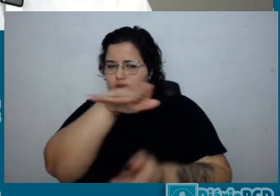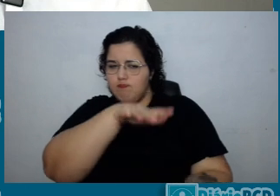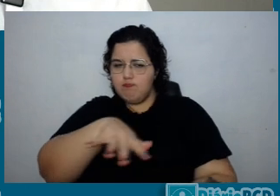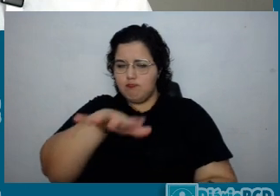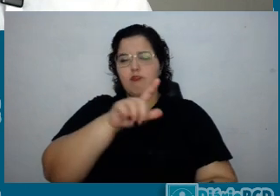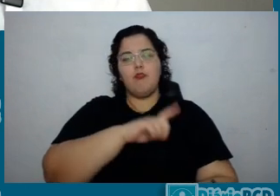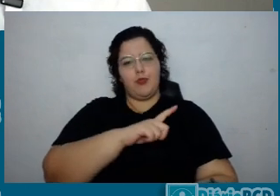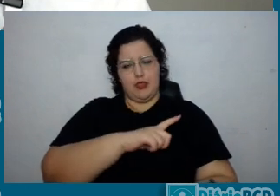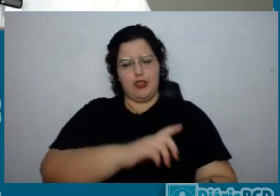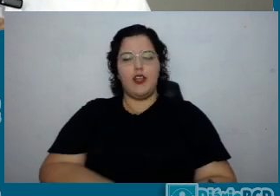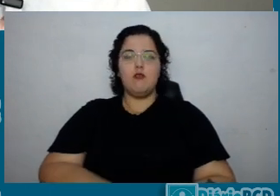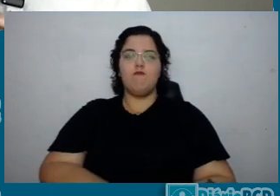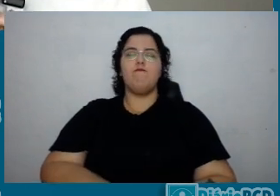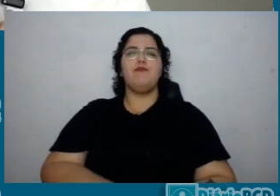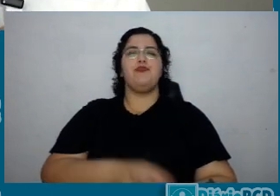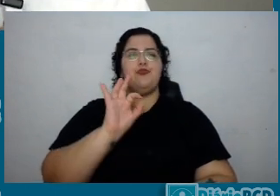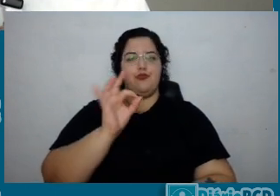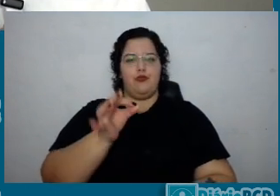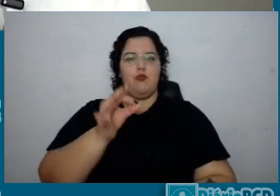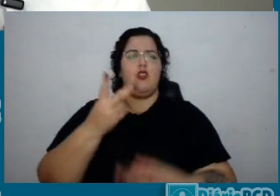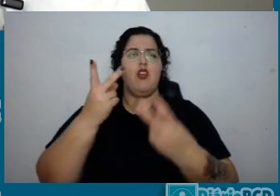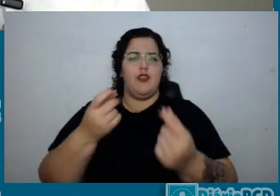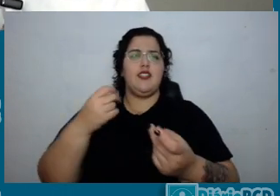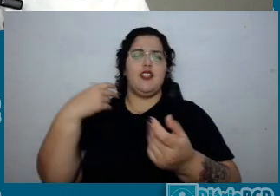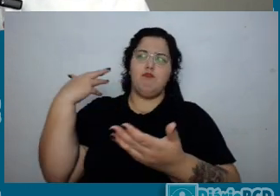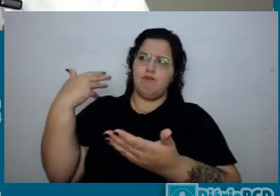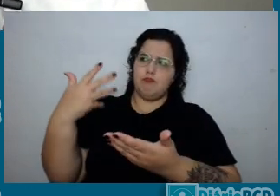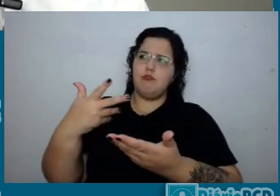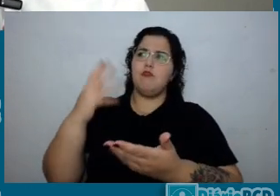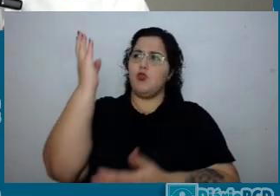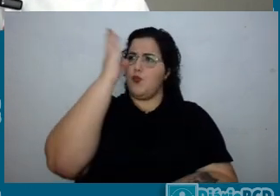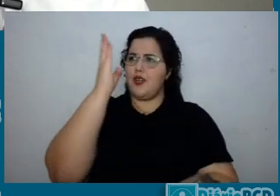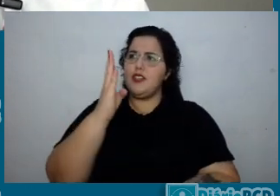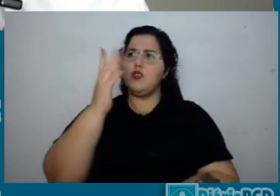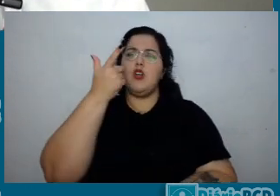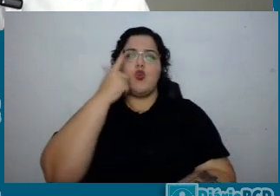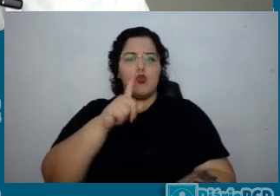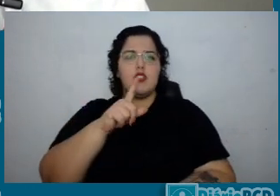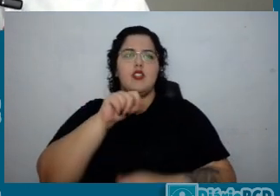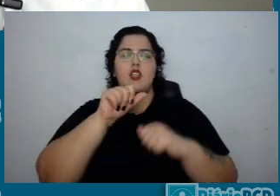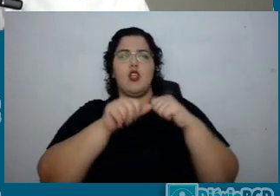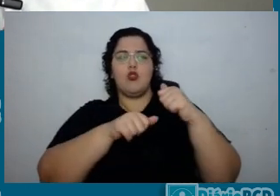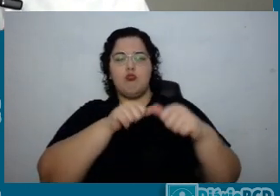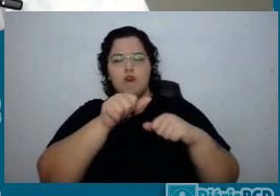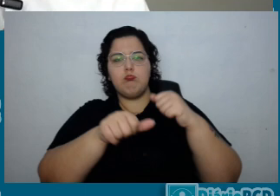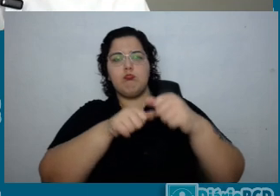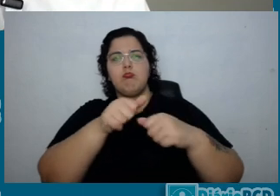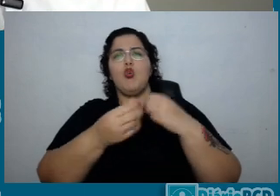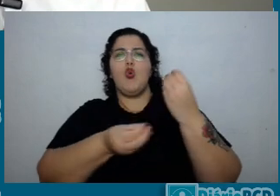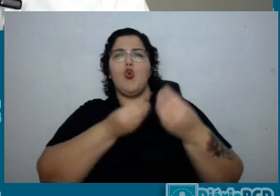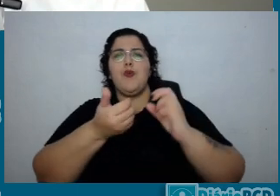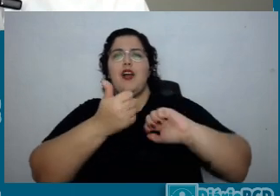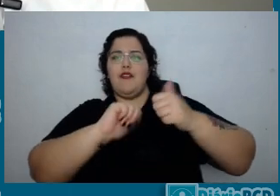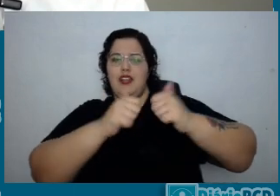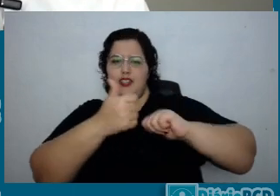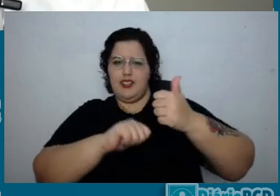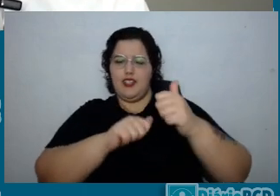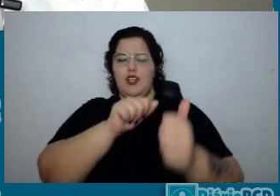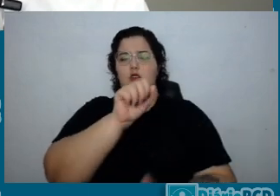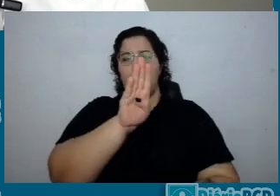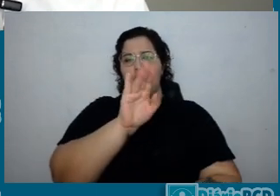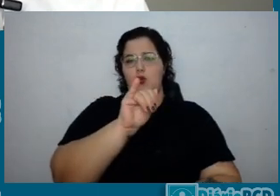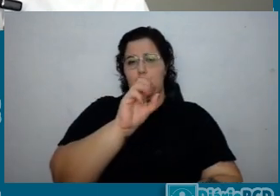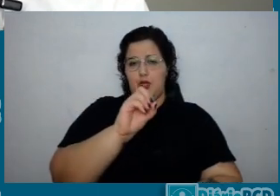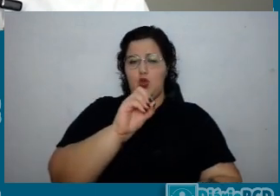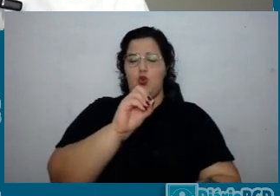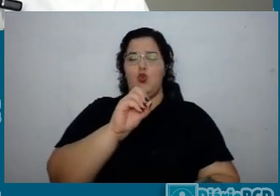Secretária, depois de muito tempo, o Brasil chega muito próximo a ter a definição sobre a avaliação